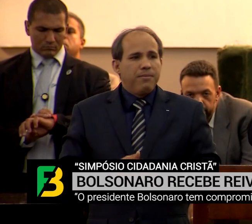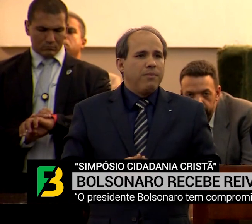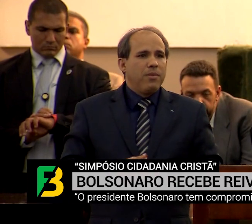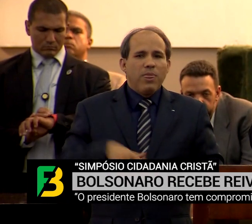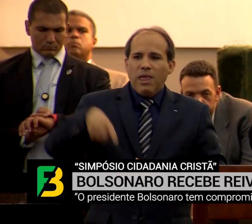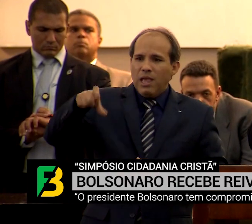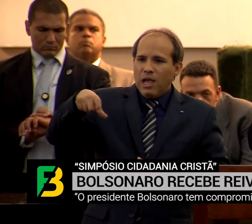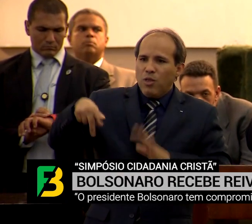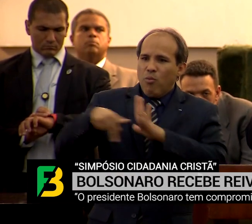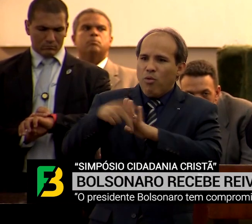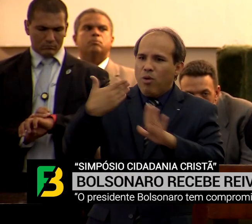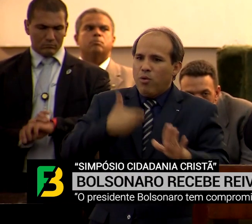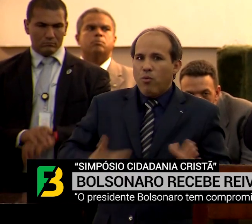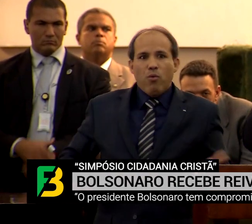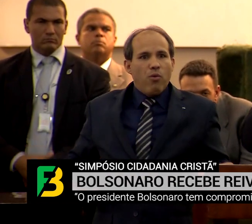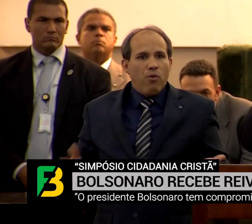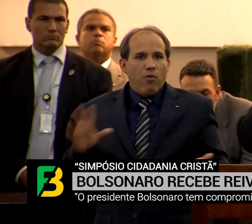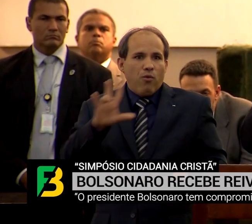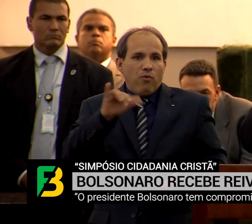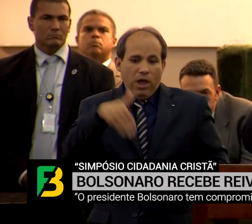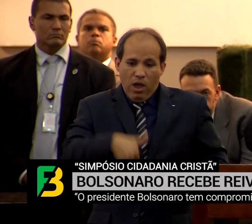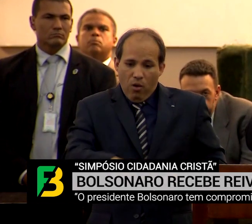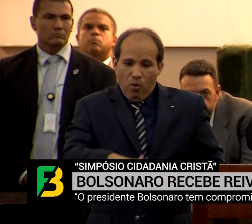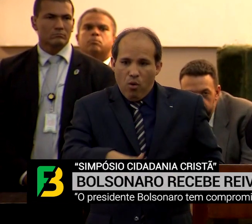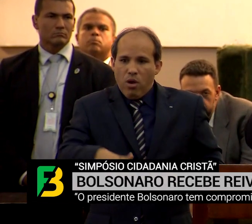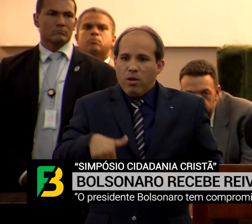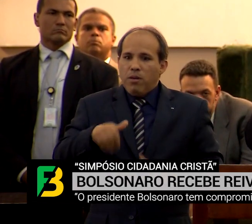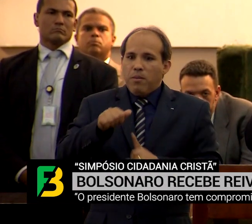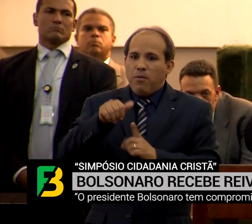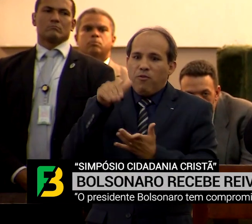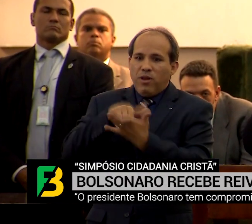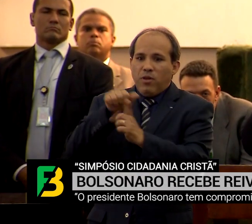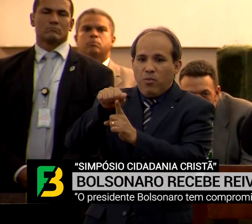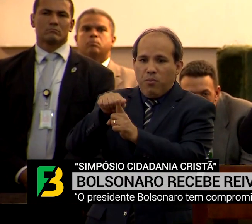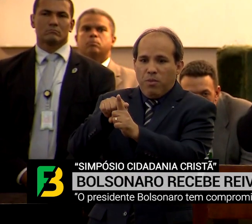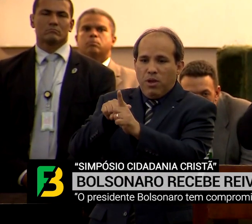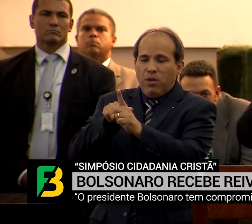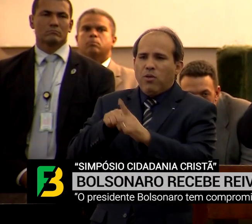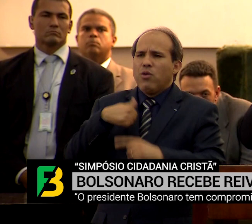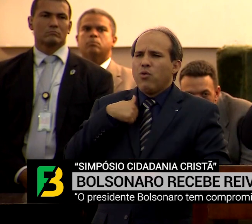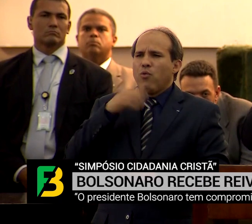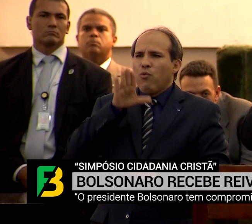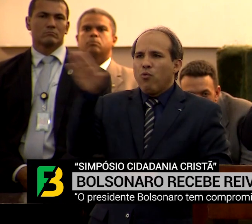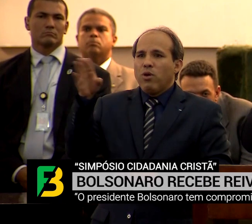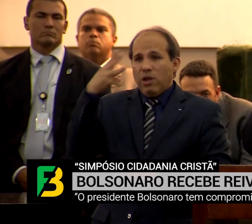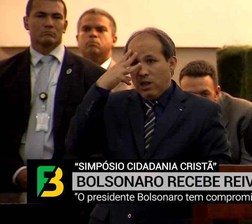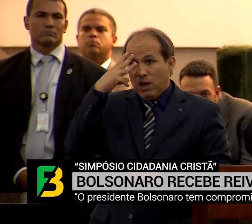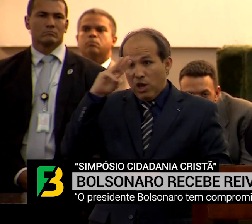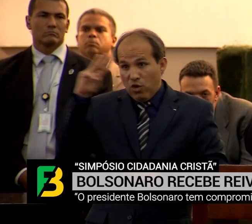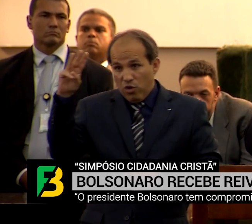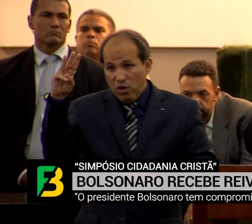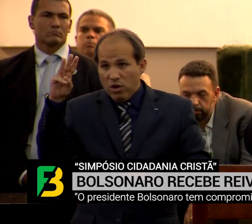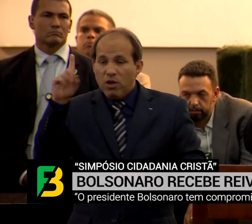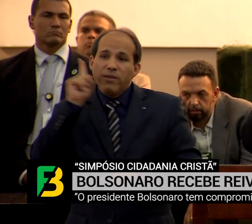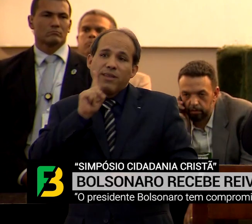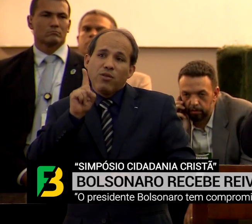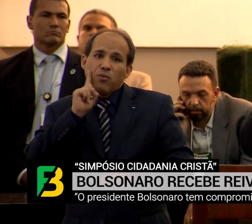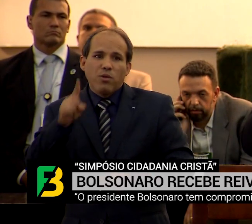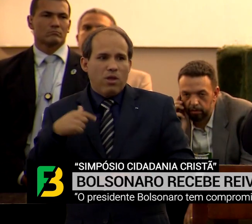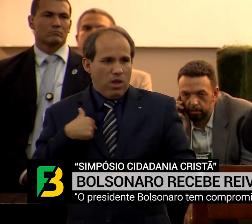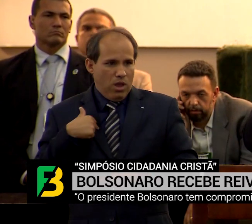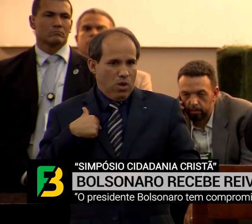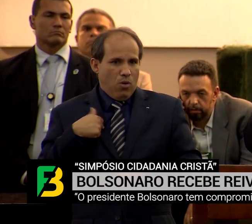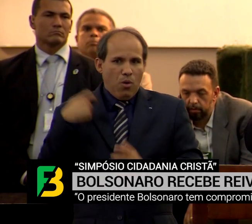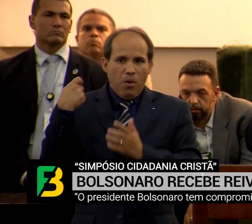Cartão corporativo. Vai chegar gordo agora, né? Final do mês. Eu estive 3 dias nos Estados Unidos. Eu queria que eu